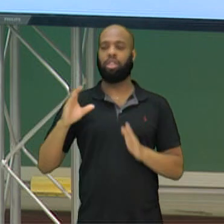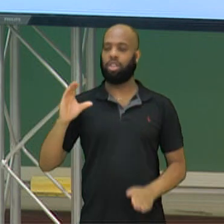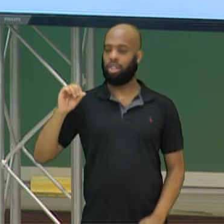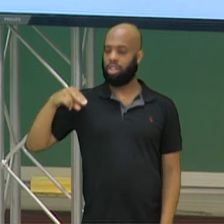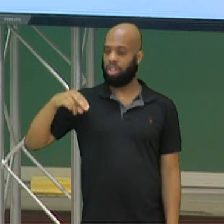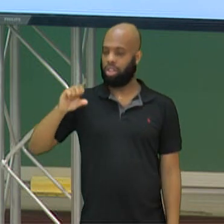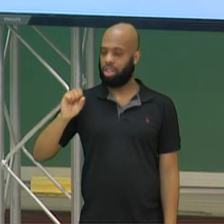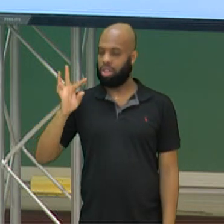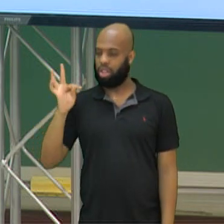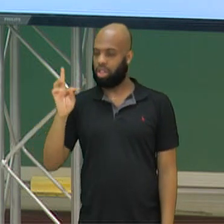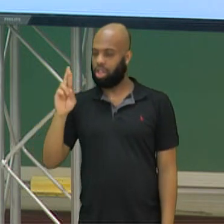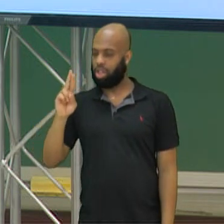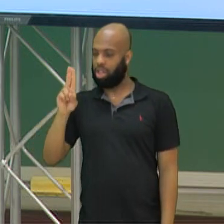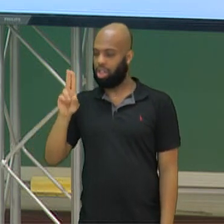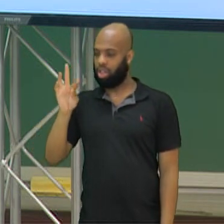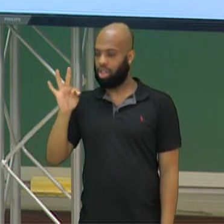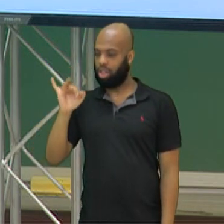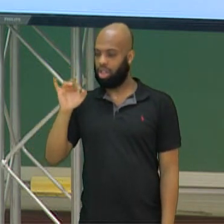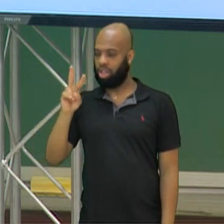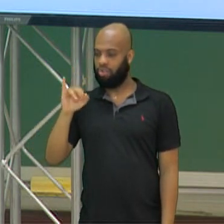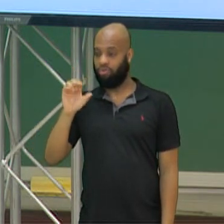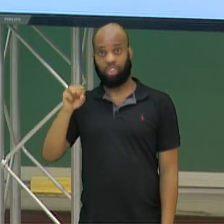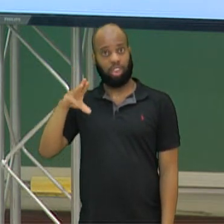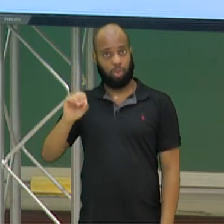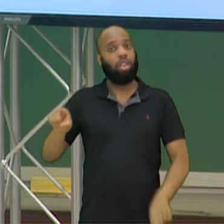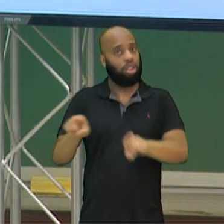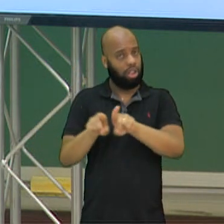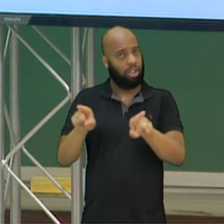na interação professor-aluno.